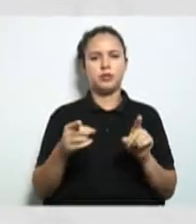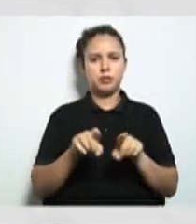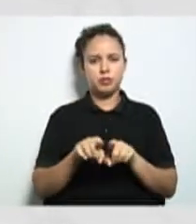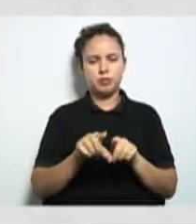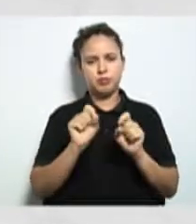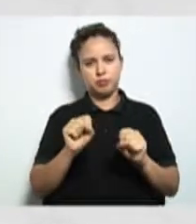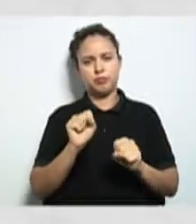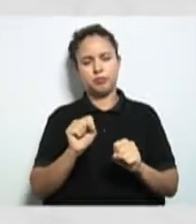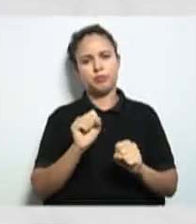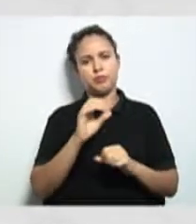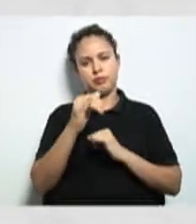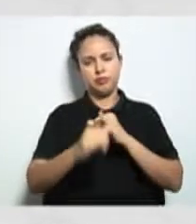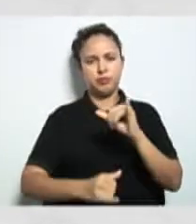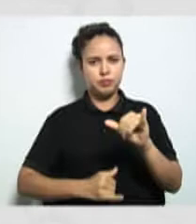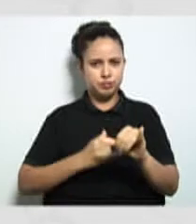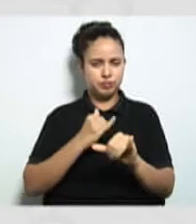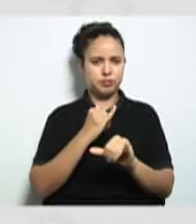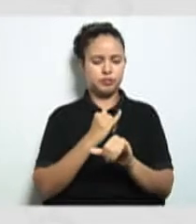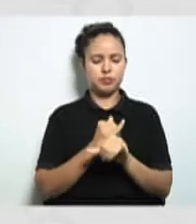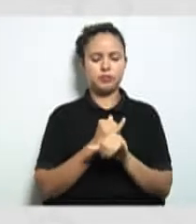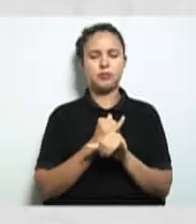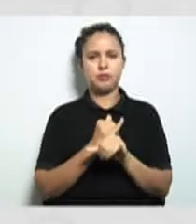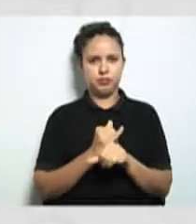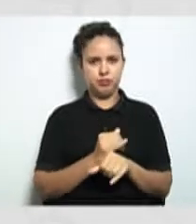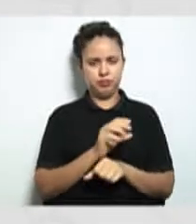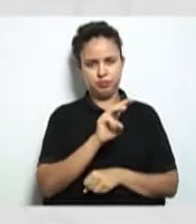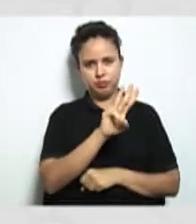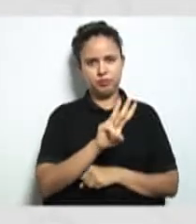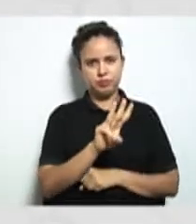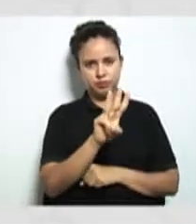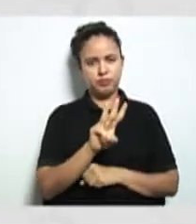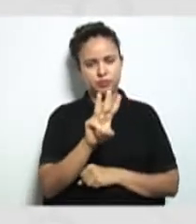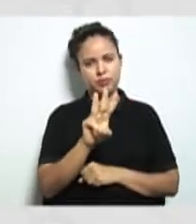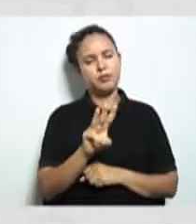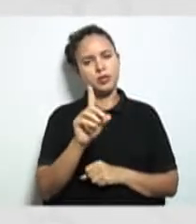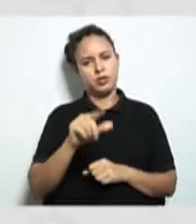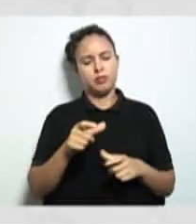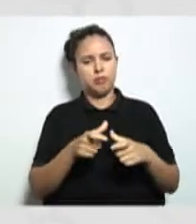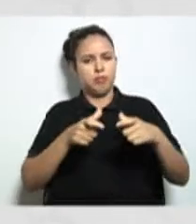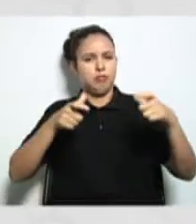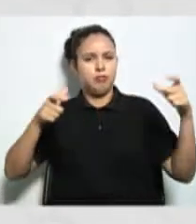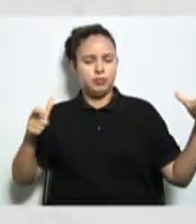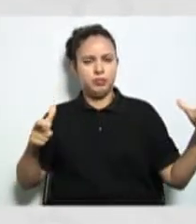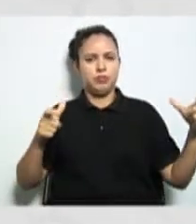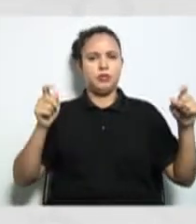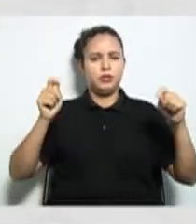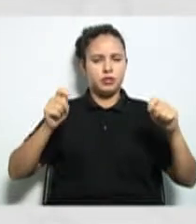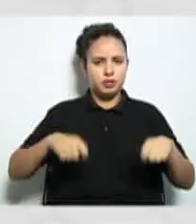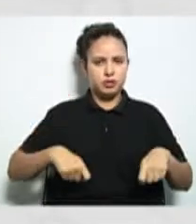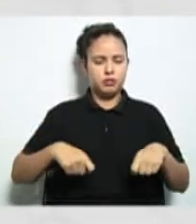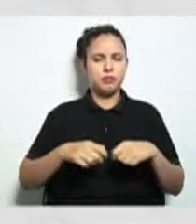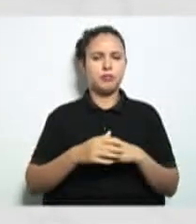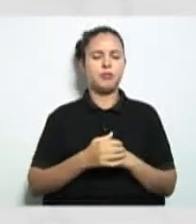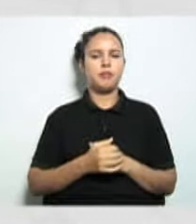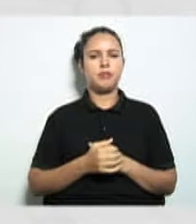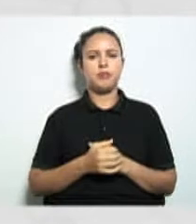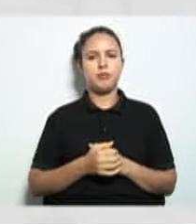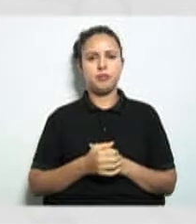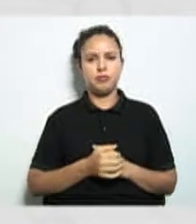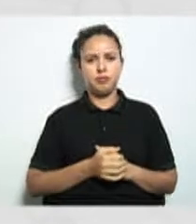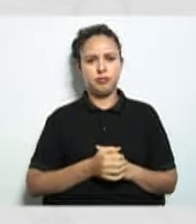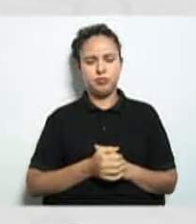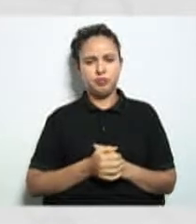na internet, porque hoje em dia a internet é uma coisa gigantesca, né? Que a gente às vezes até se perde se não tiver um